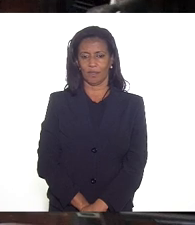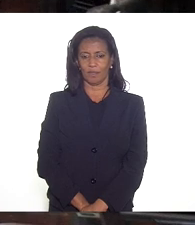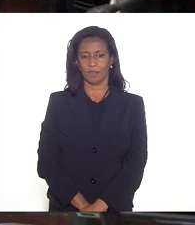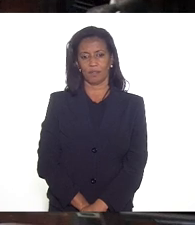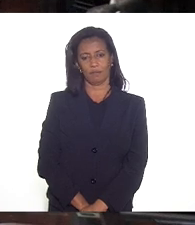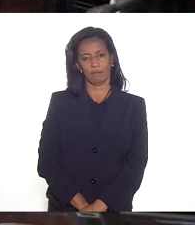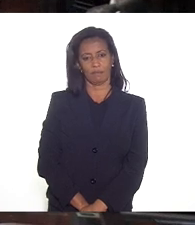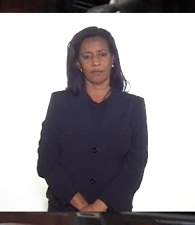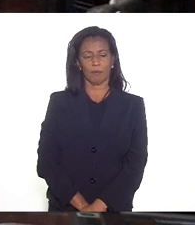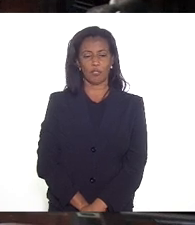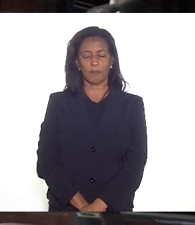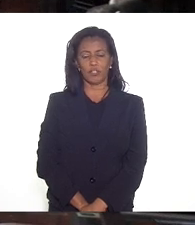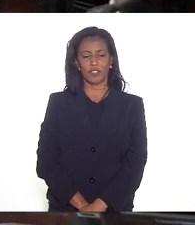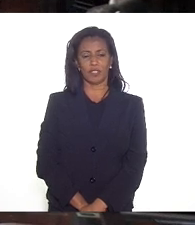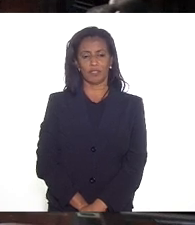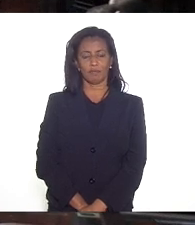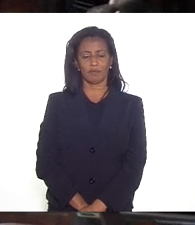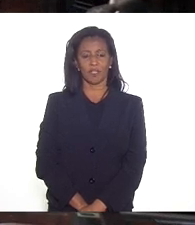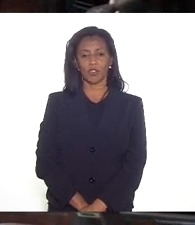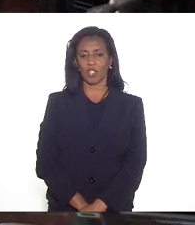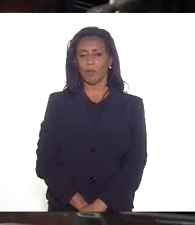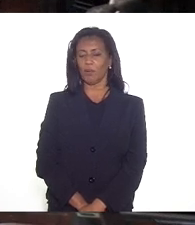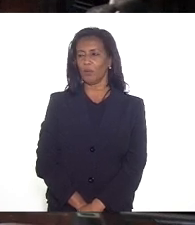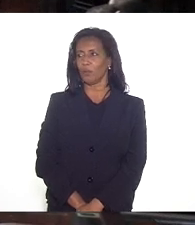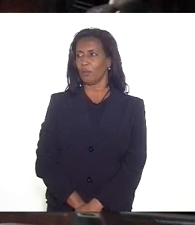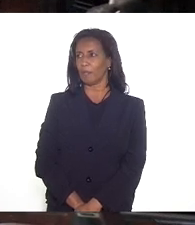e tem acordo Maceió AL